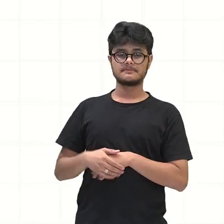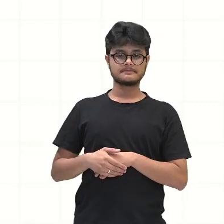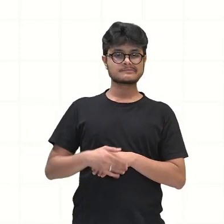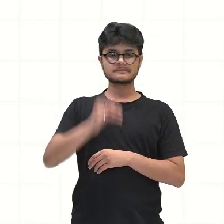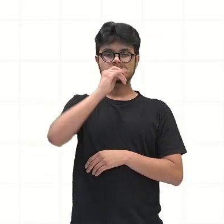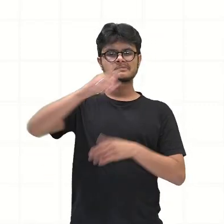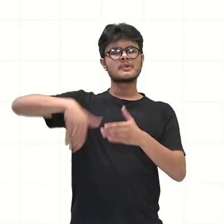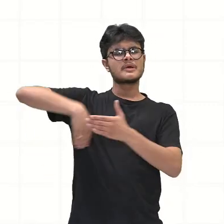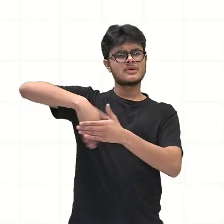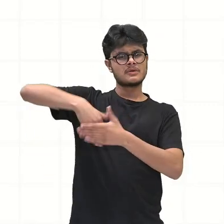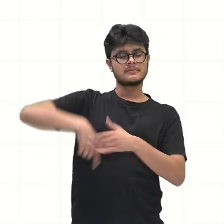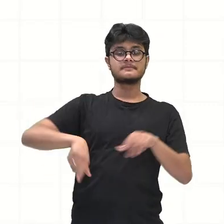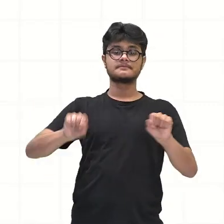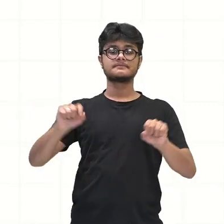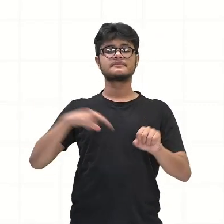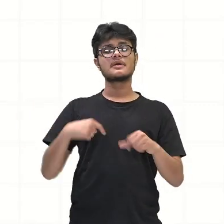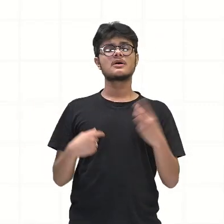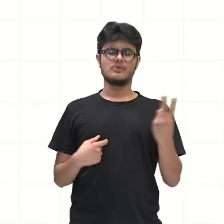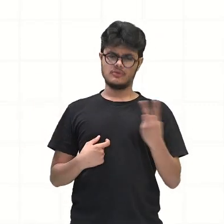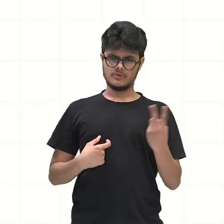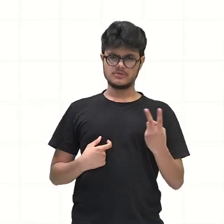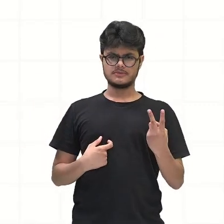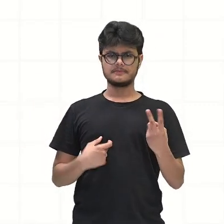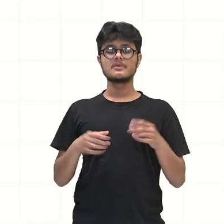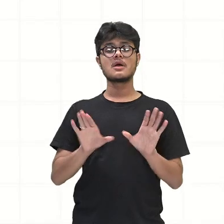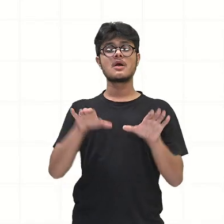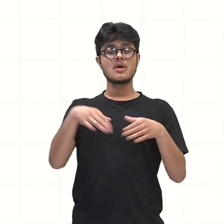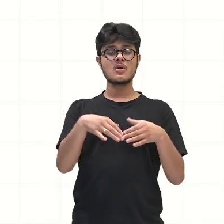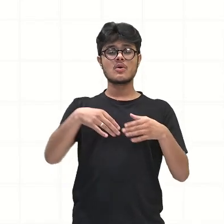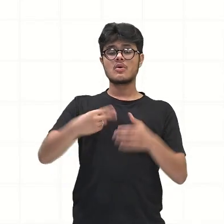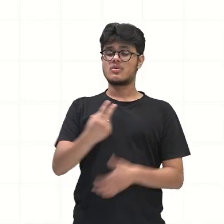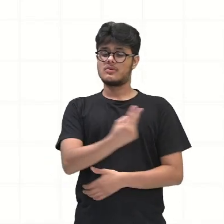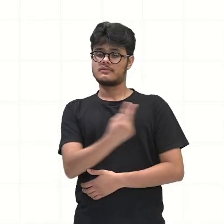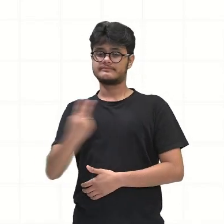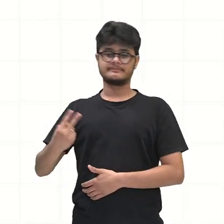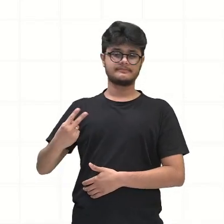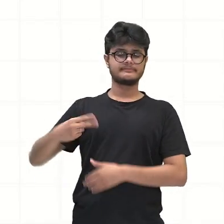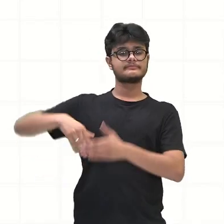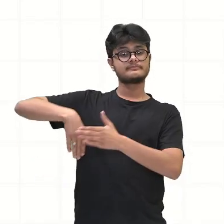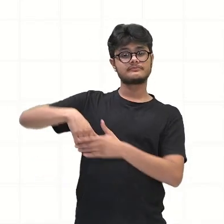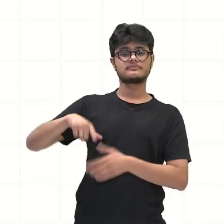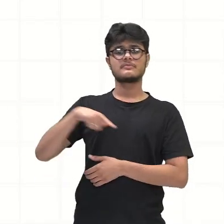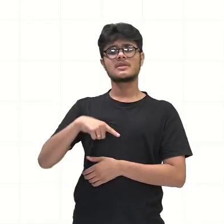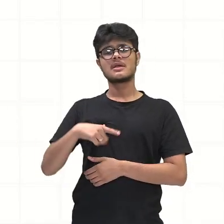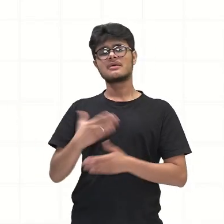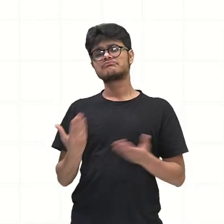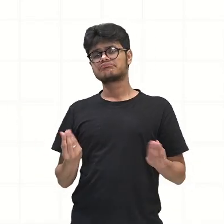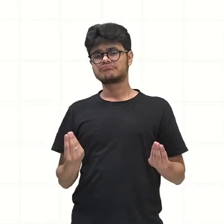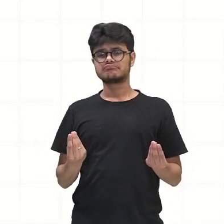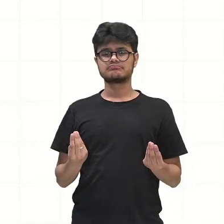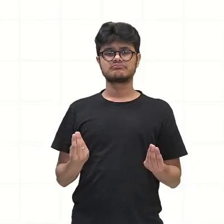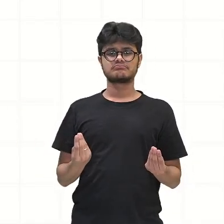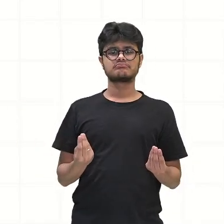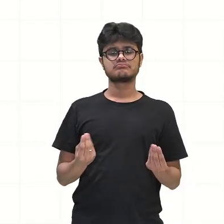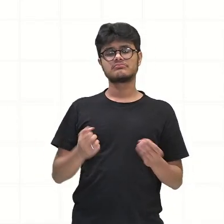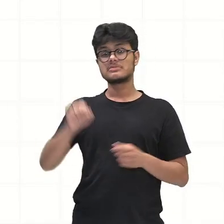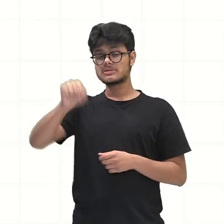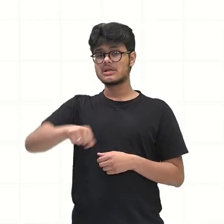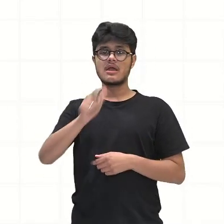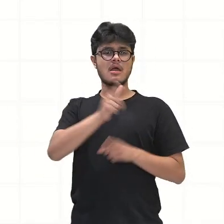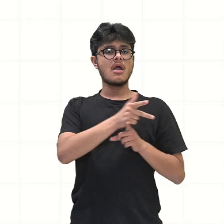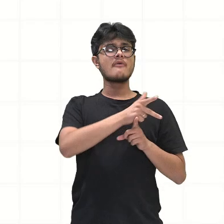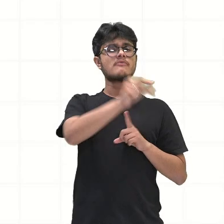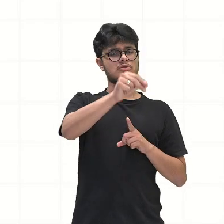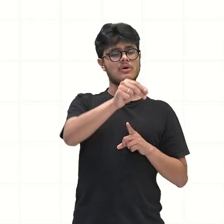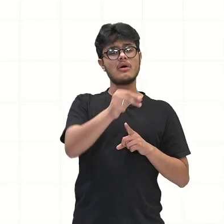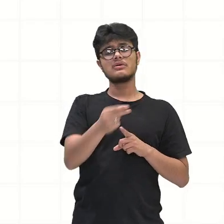de futebol entre dois times, um dos times pode obter resultados como vitória,